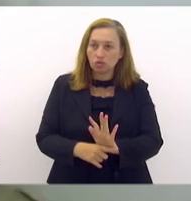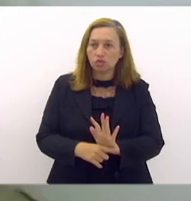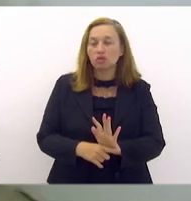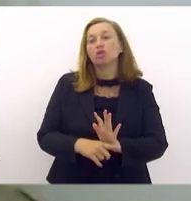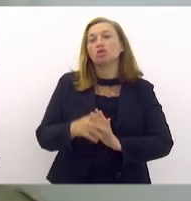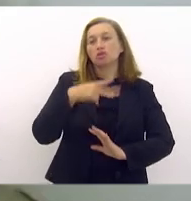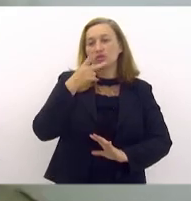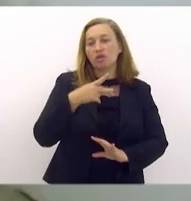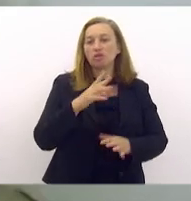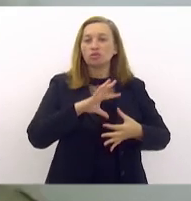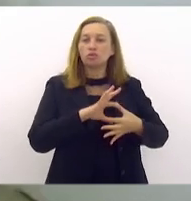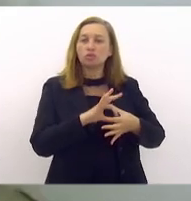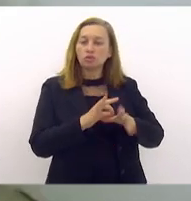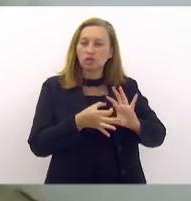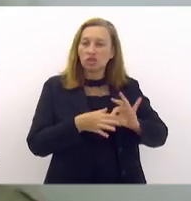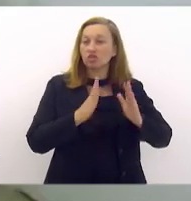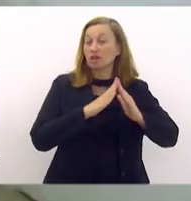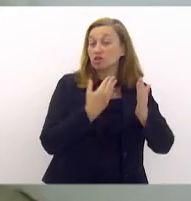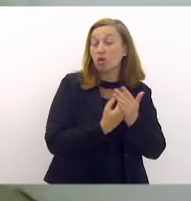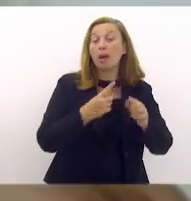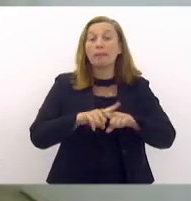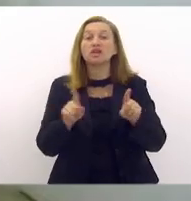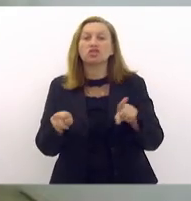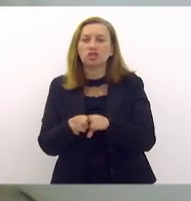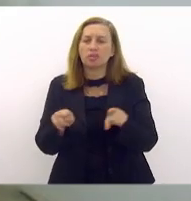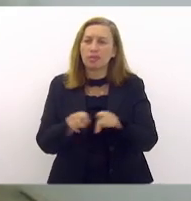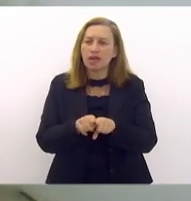nesse contexto da escola, mas isso também